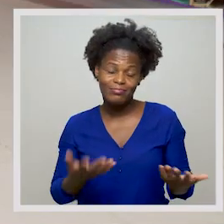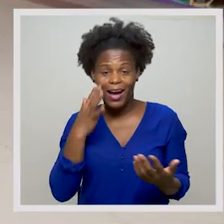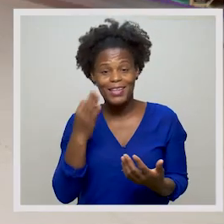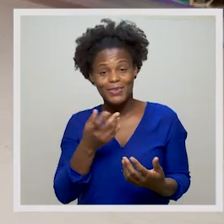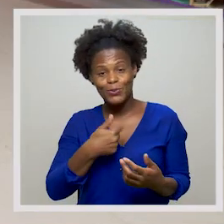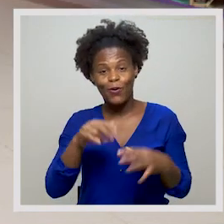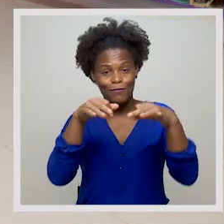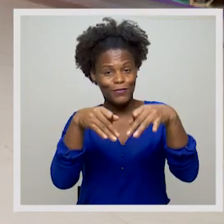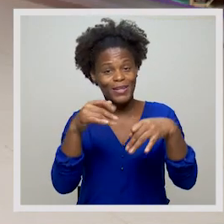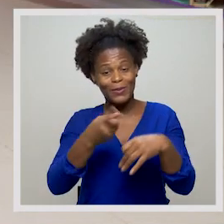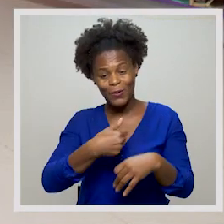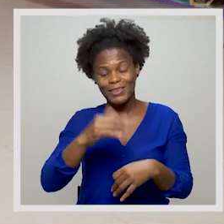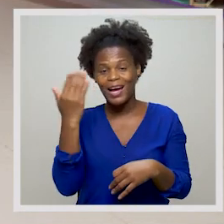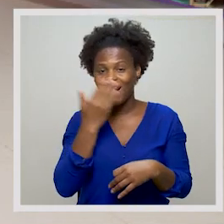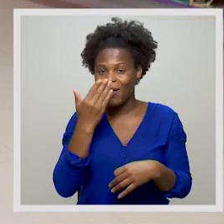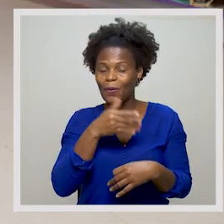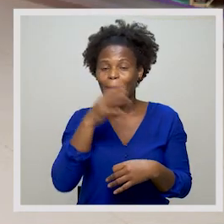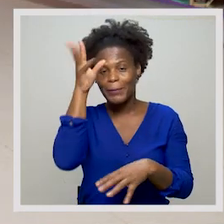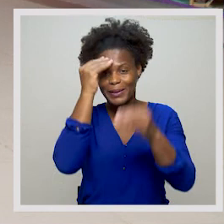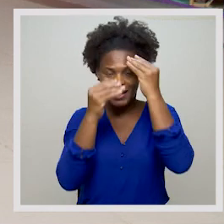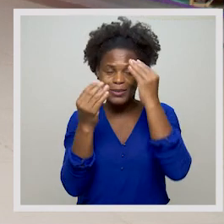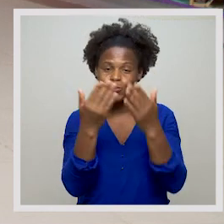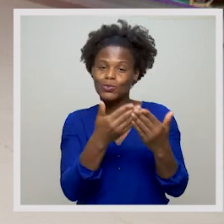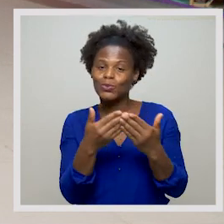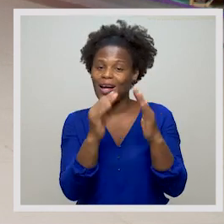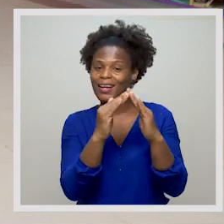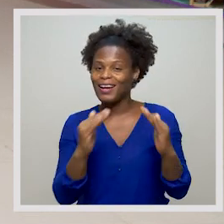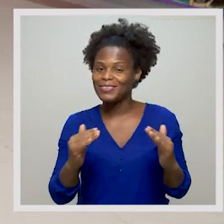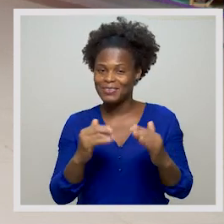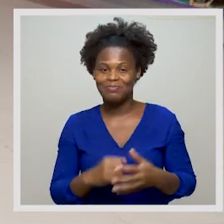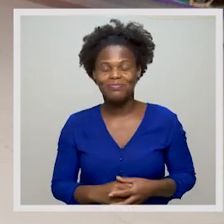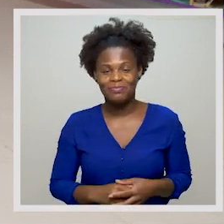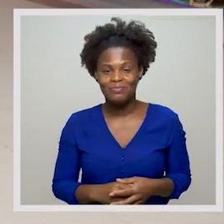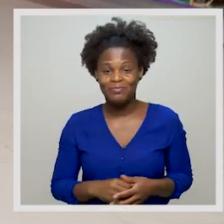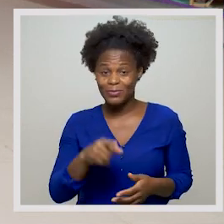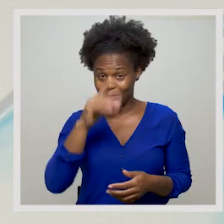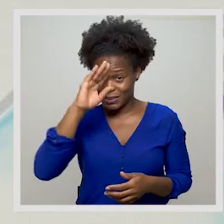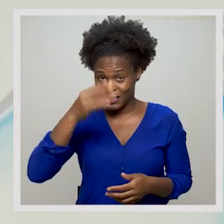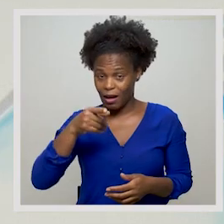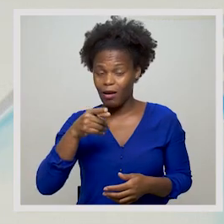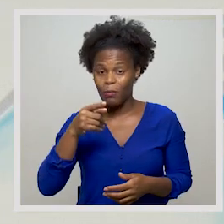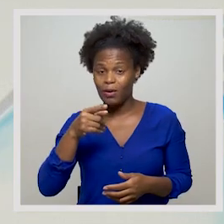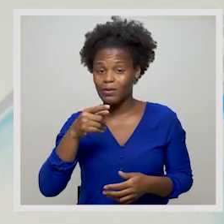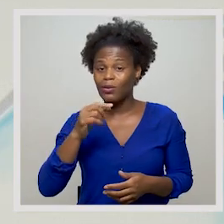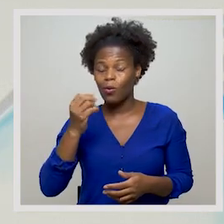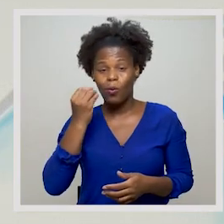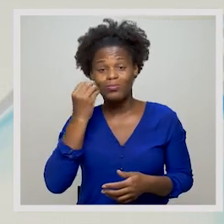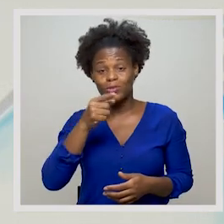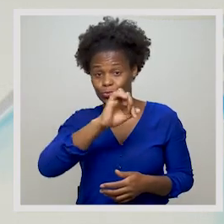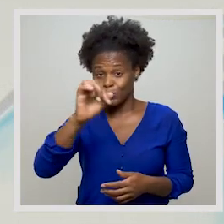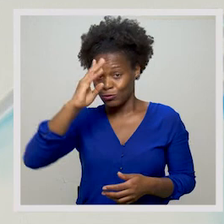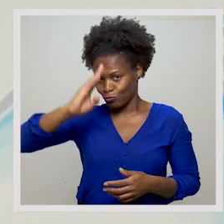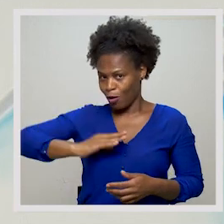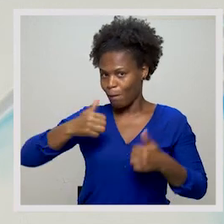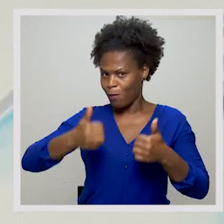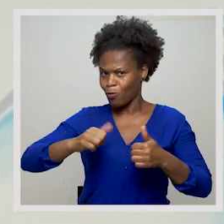E assim chegamos ao fim da nossa aula do Aprender e Estudar em Casa. Já sabem, como bons